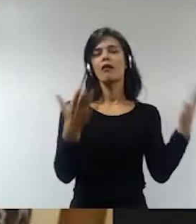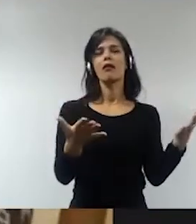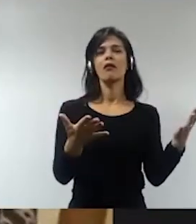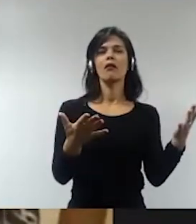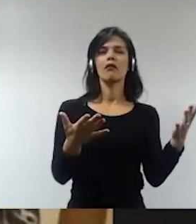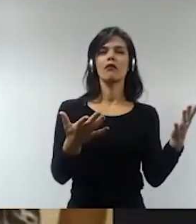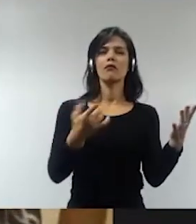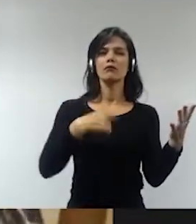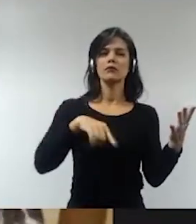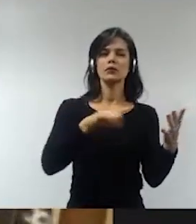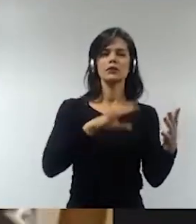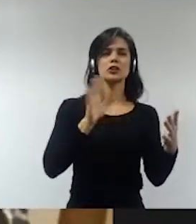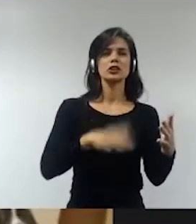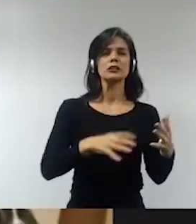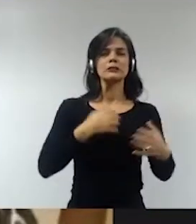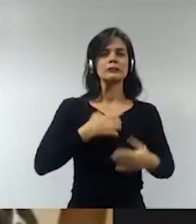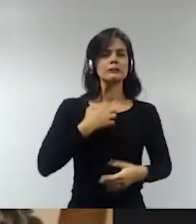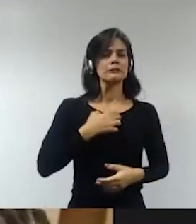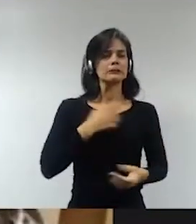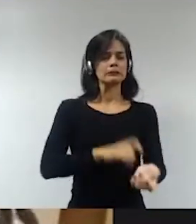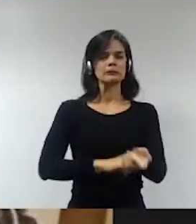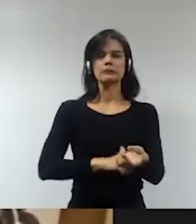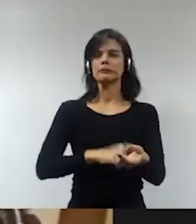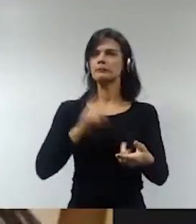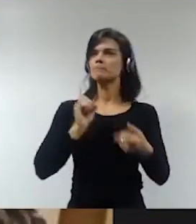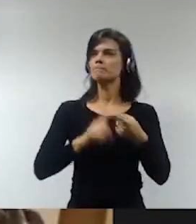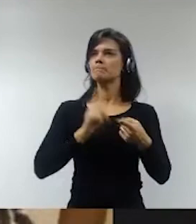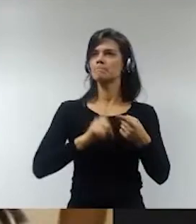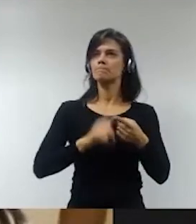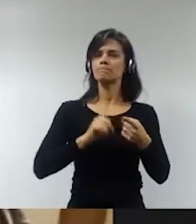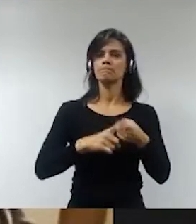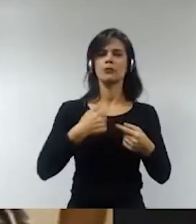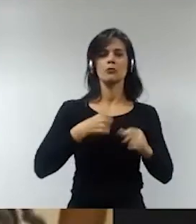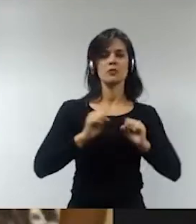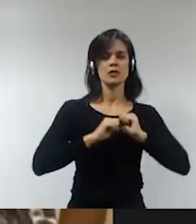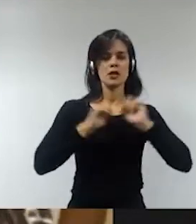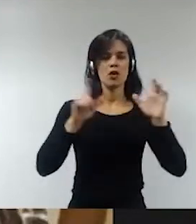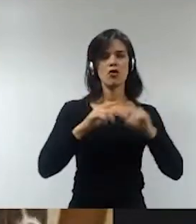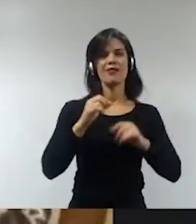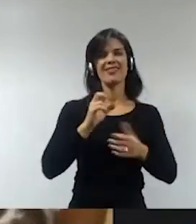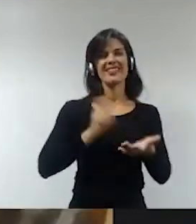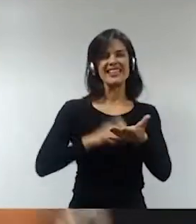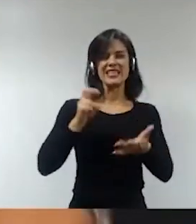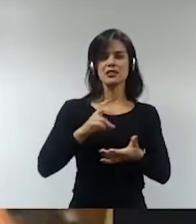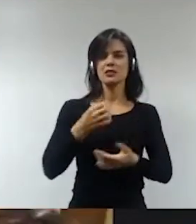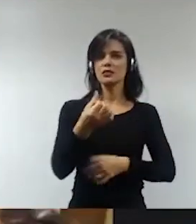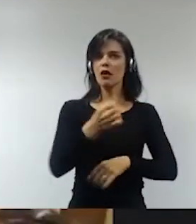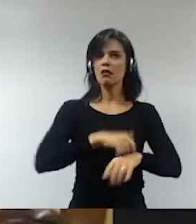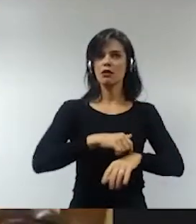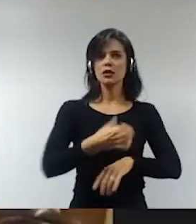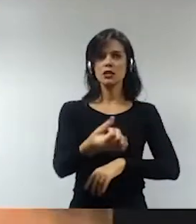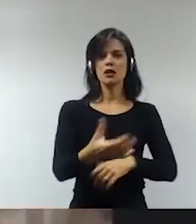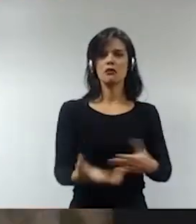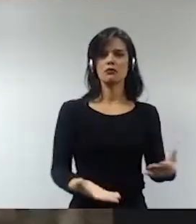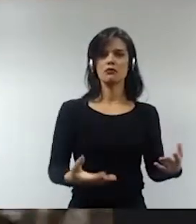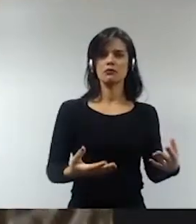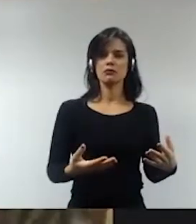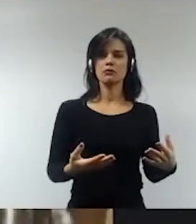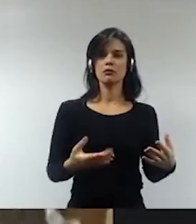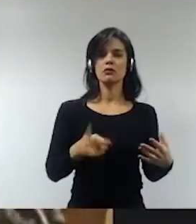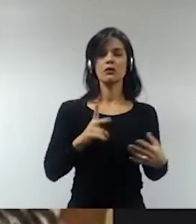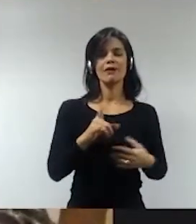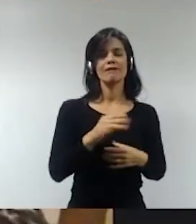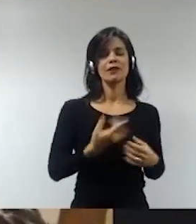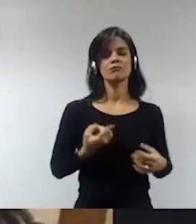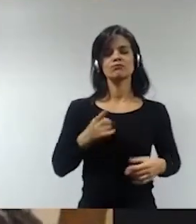do espírito de já estou com raiva desse vizinho, sou eu que não durmo, eu preciso acordar às 6 da manhã. Então, você vai resolver o seu conflito